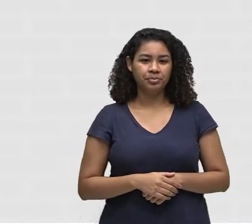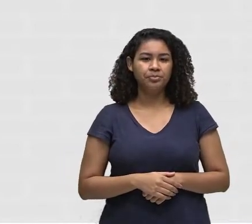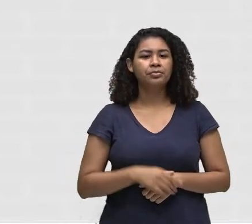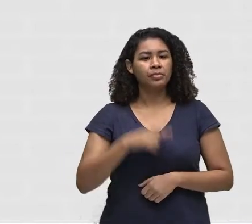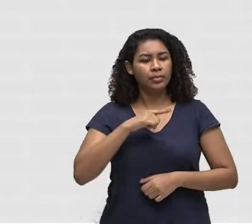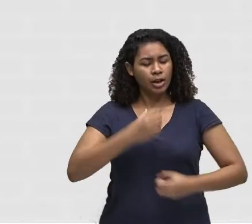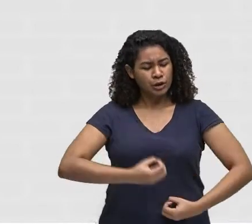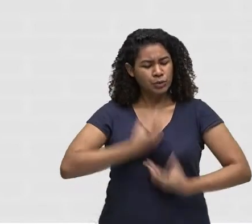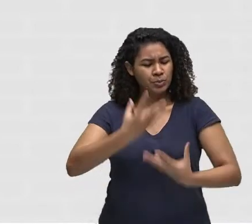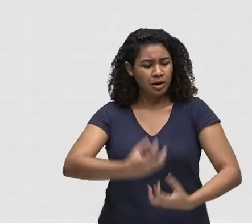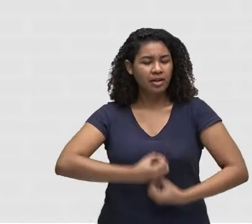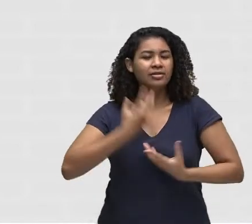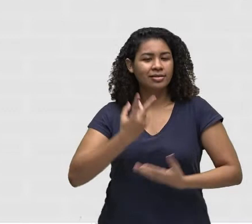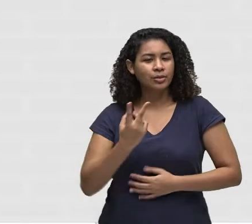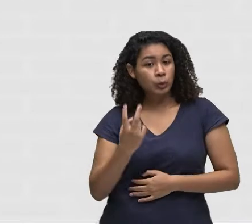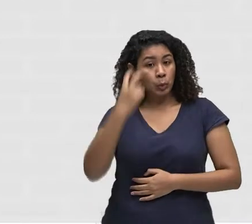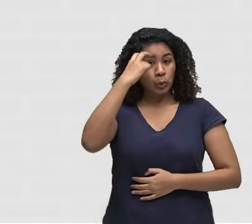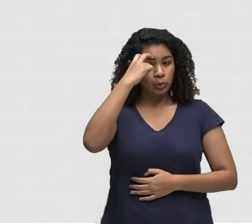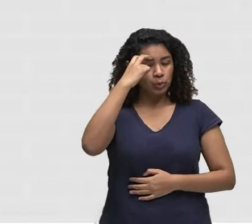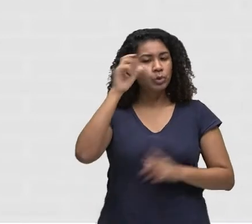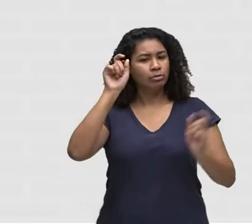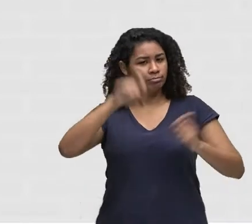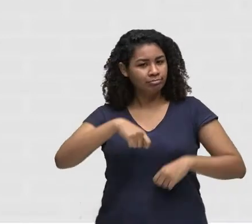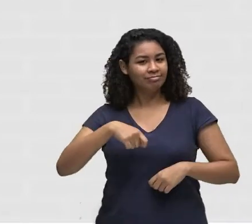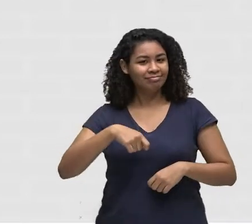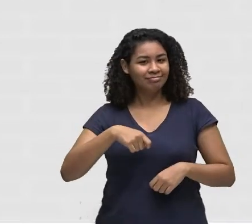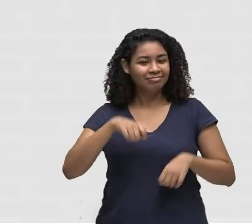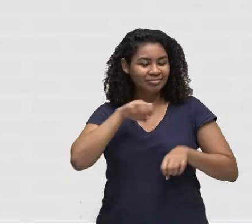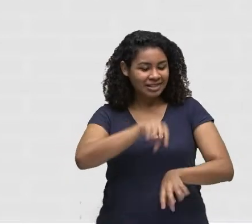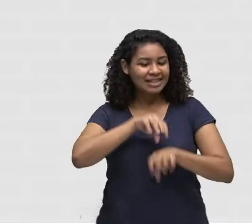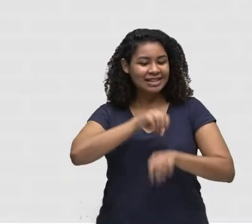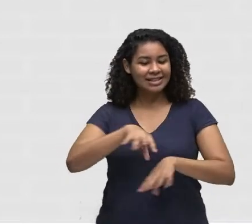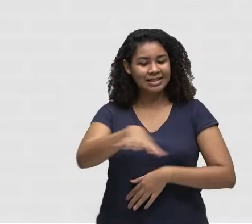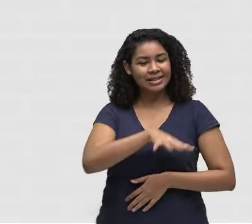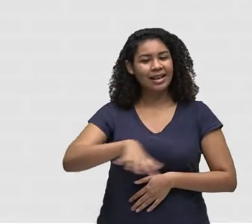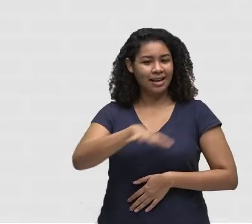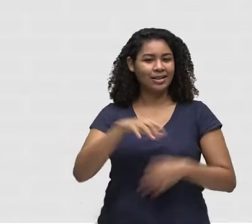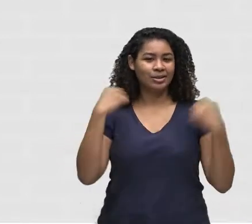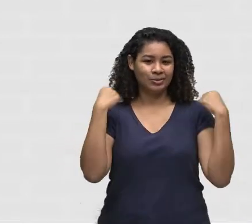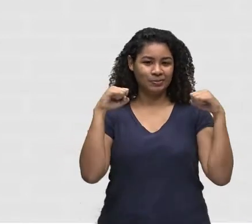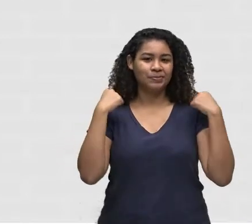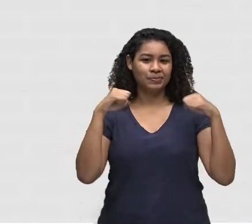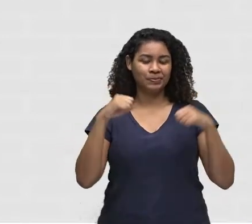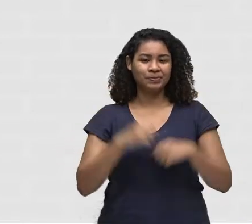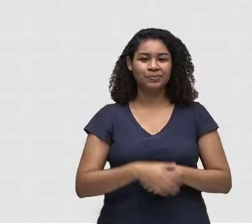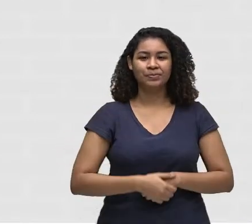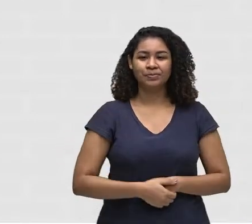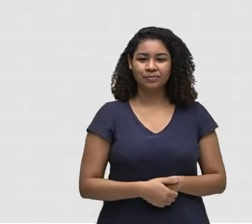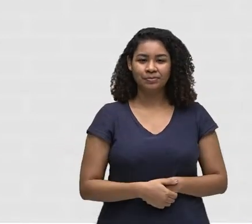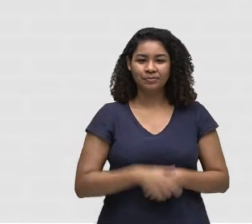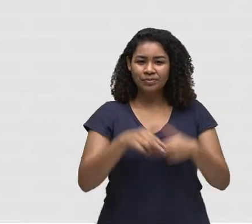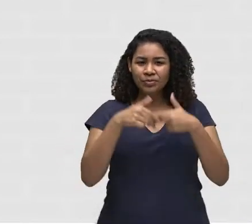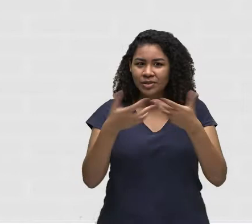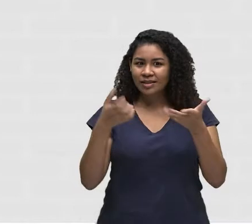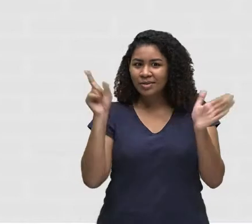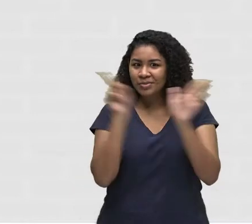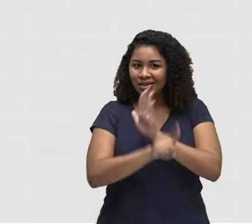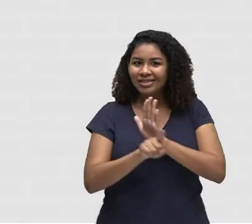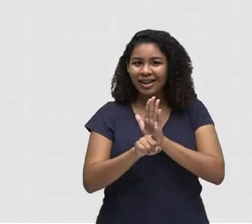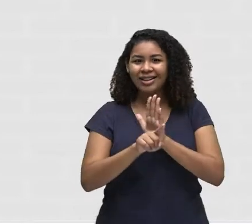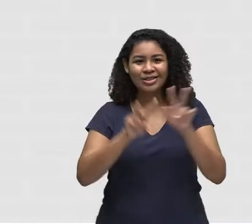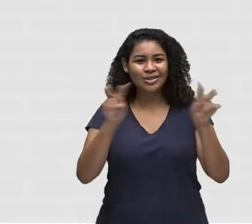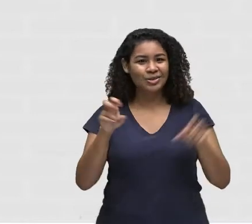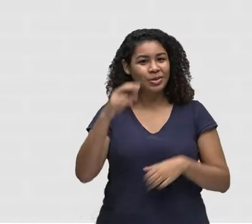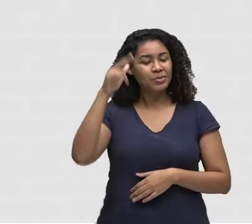expressões culturais também passam a ser objeto de conhecimento na educação física. Né? Já se olha, se tu trouxe aí, eu fui perguntar um pouquinho sobre o xadrez, tu já me trouxe